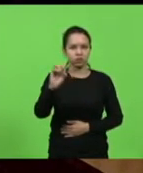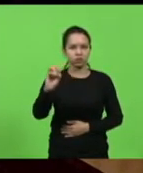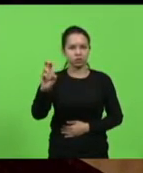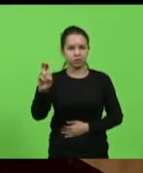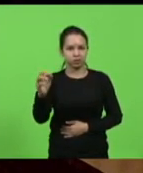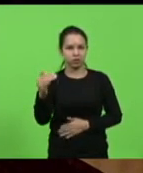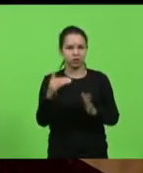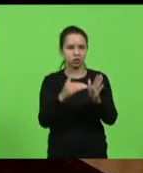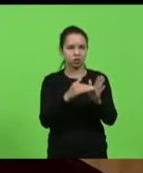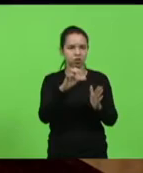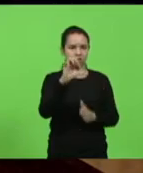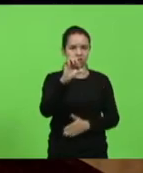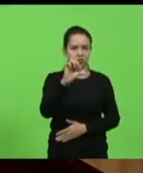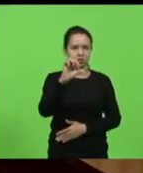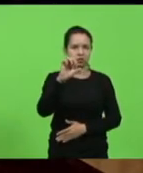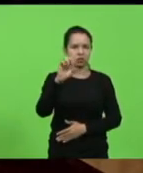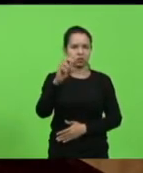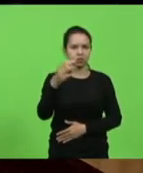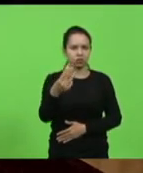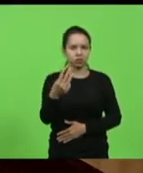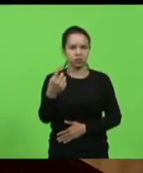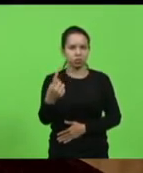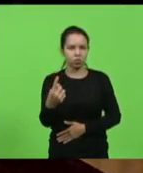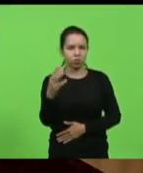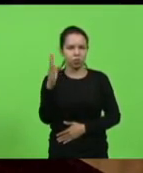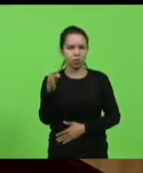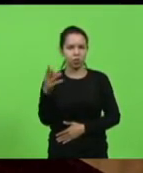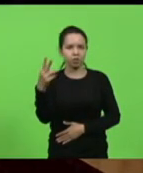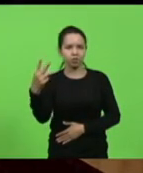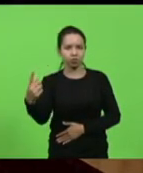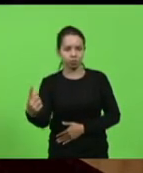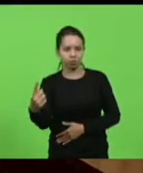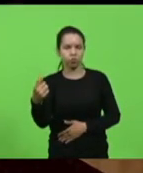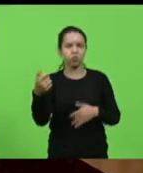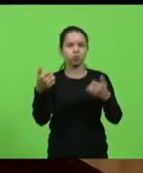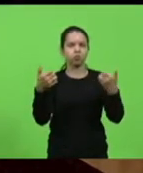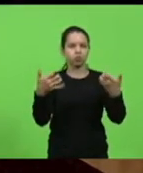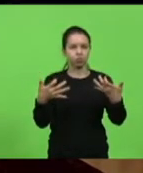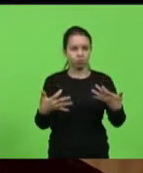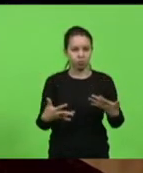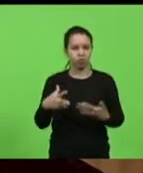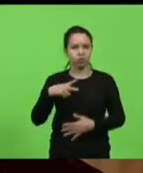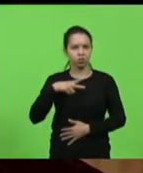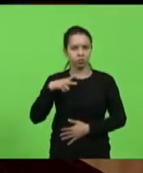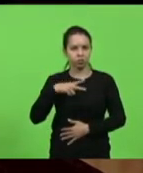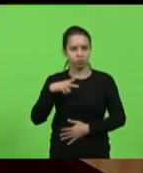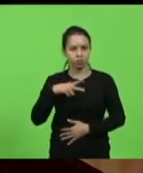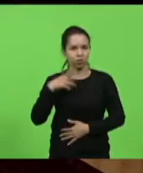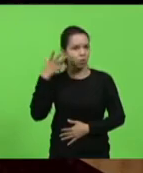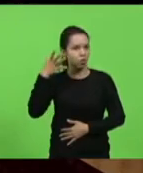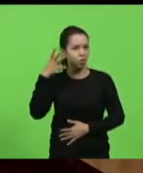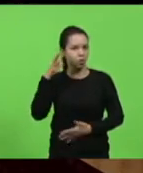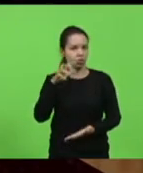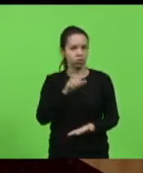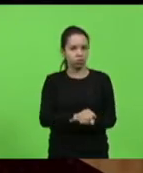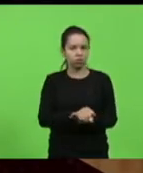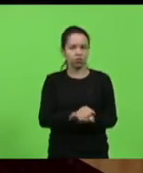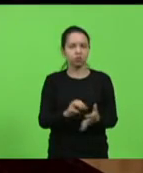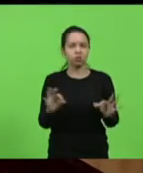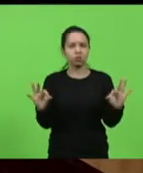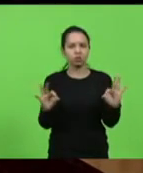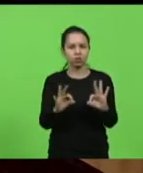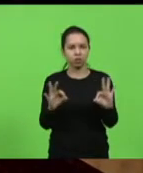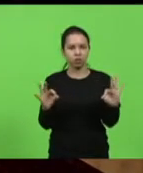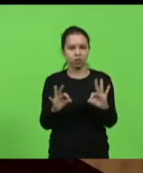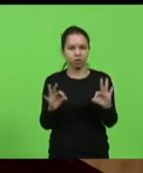931 de 2021. Explicações pessoais. Não houve oradores inscritos. Nada mais